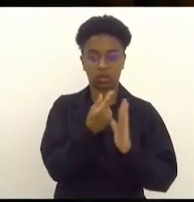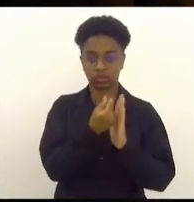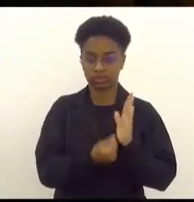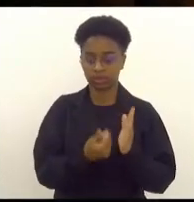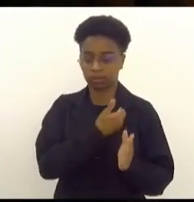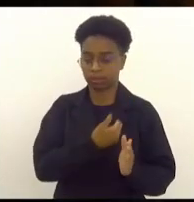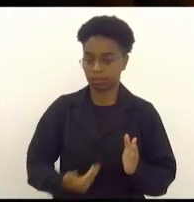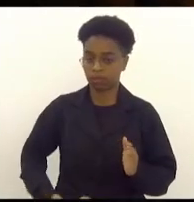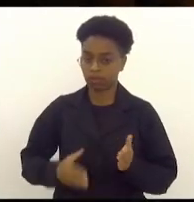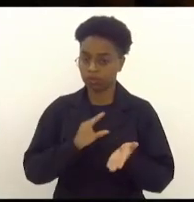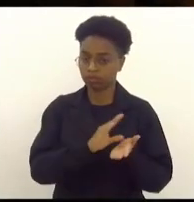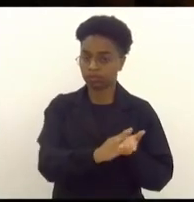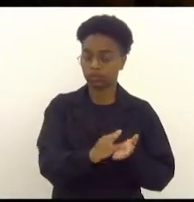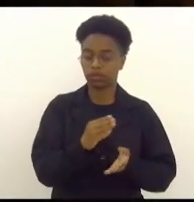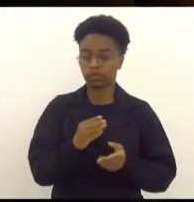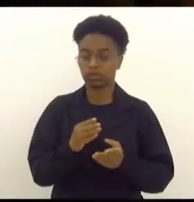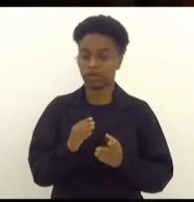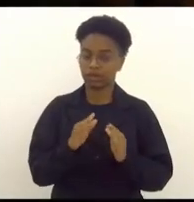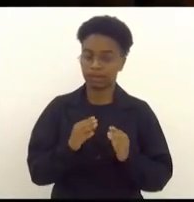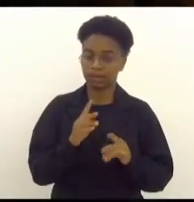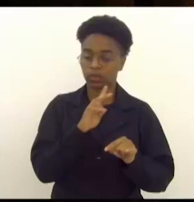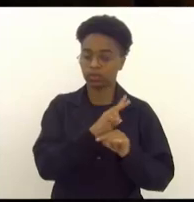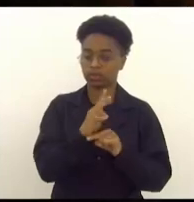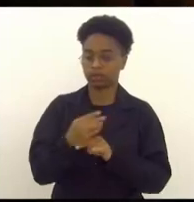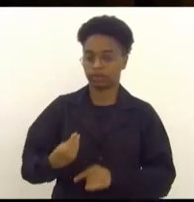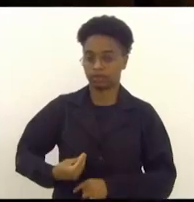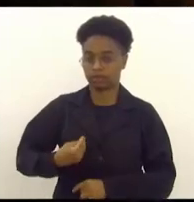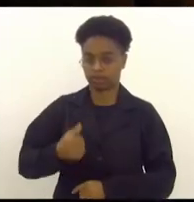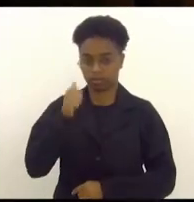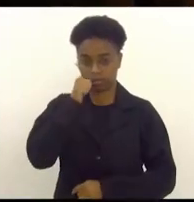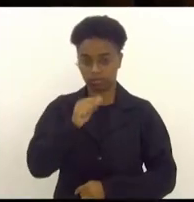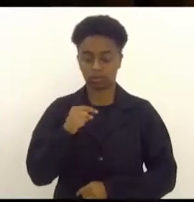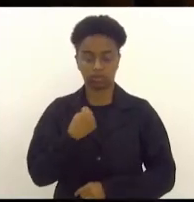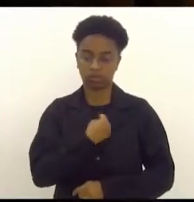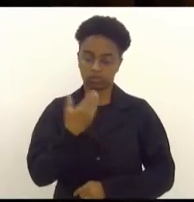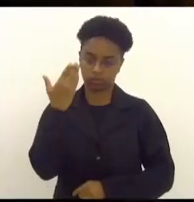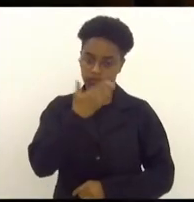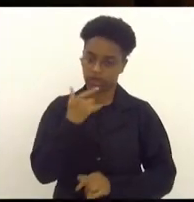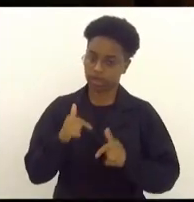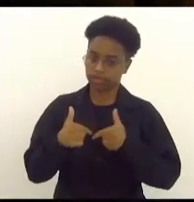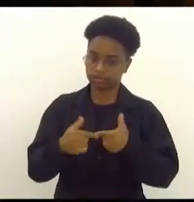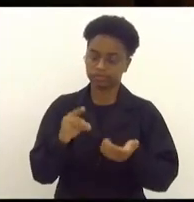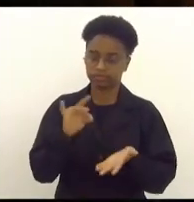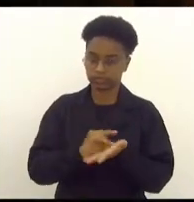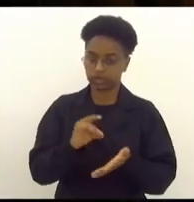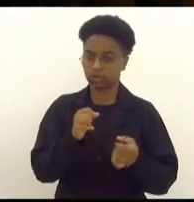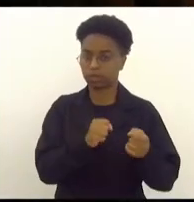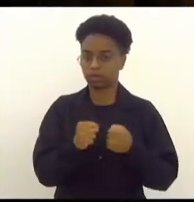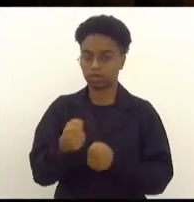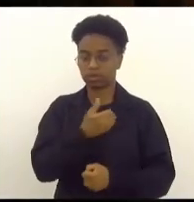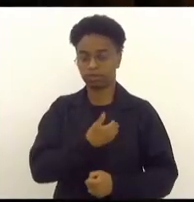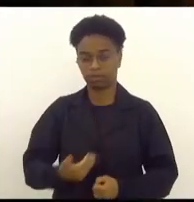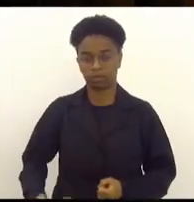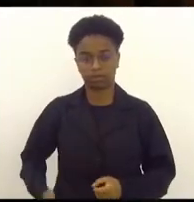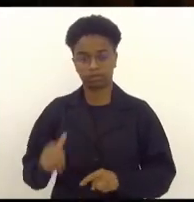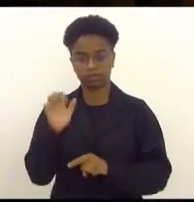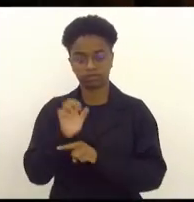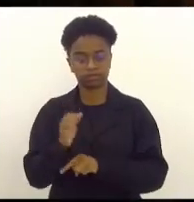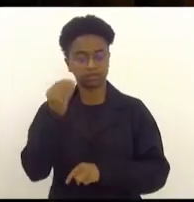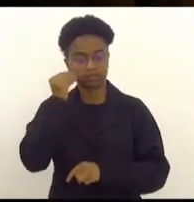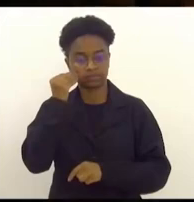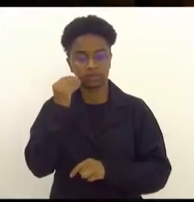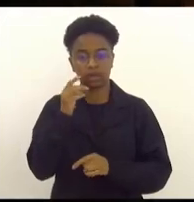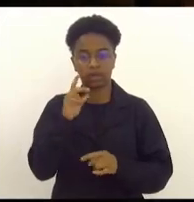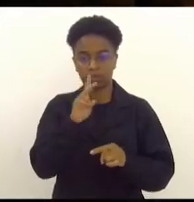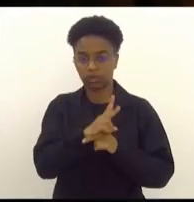para a vida das mulheres a gente não vê ação concreta do poder público do estado garantindo uma rede de